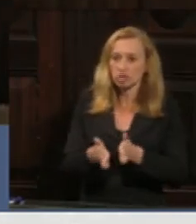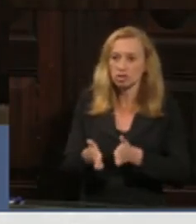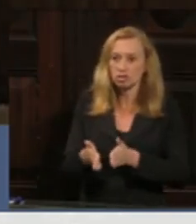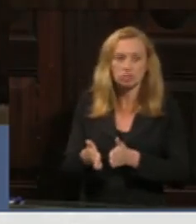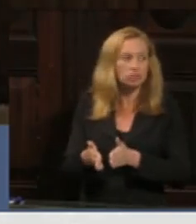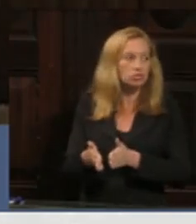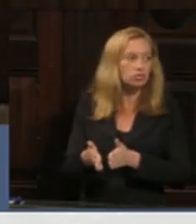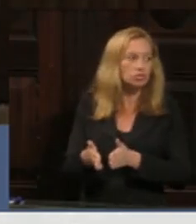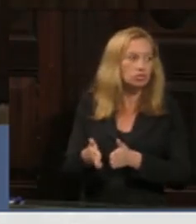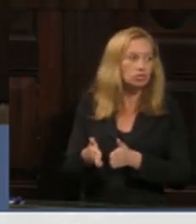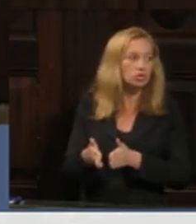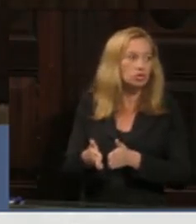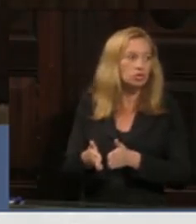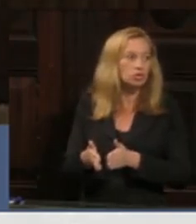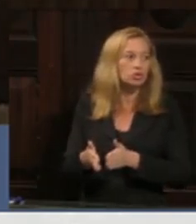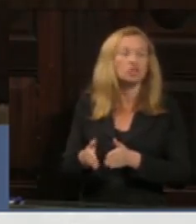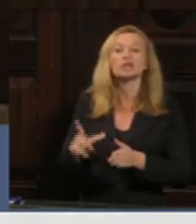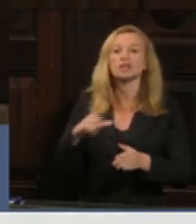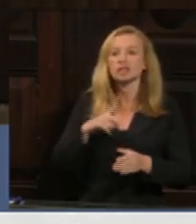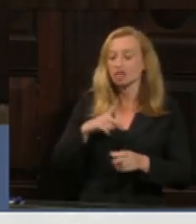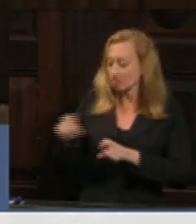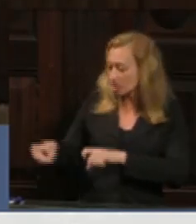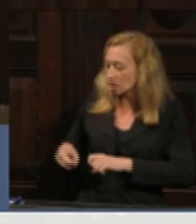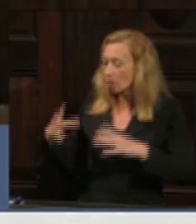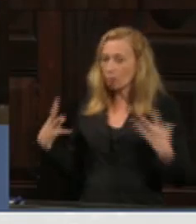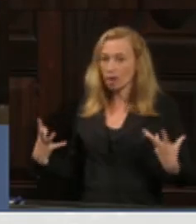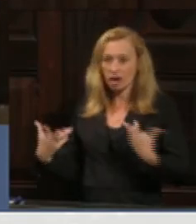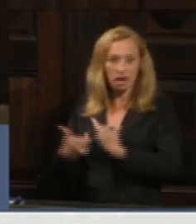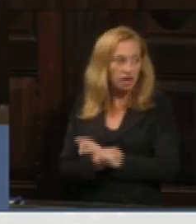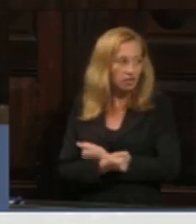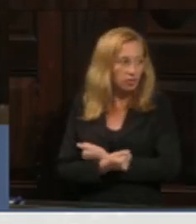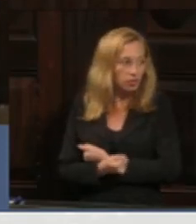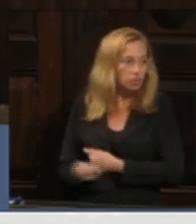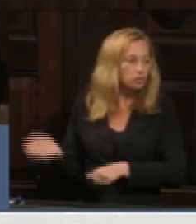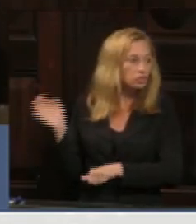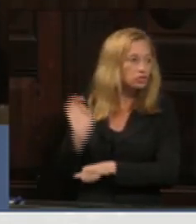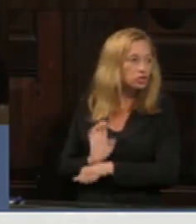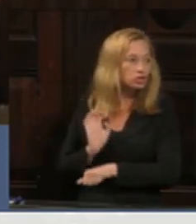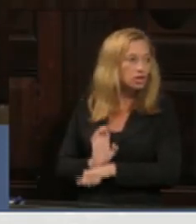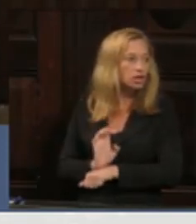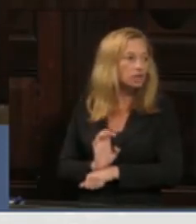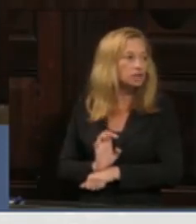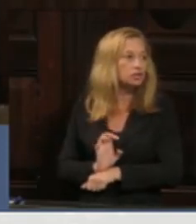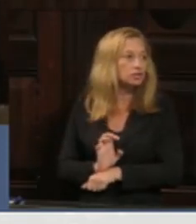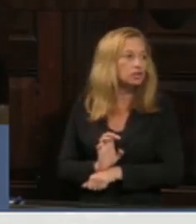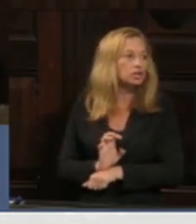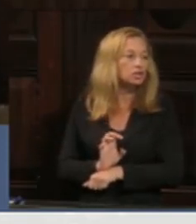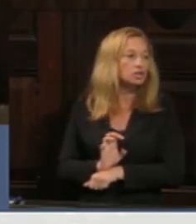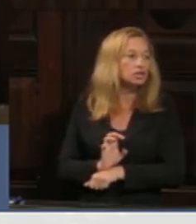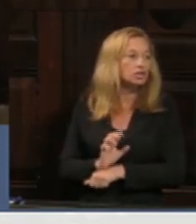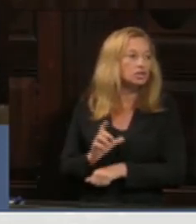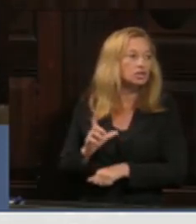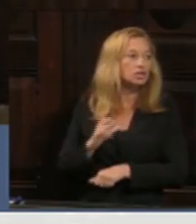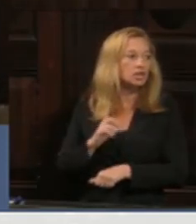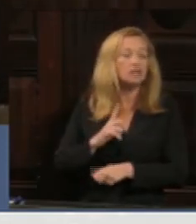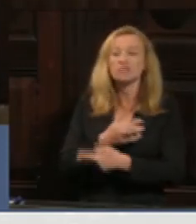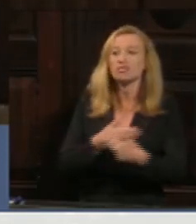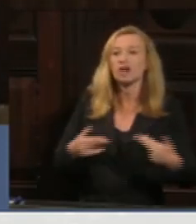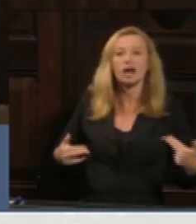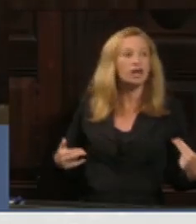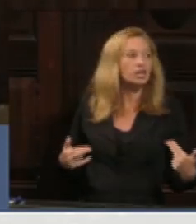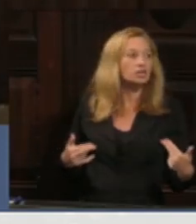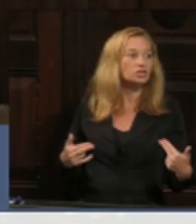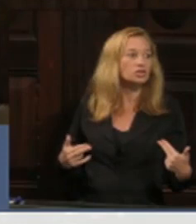estado que tem um interior maravilhoso, um estado que tem Trajano de Moraes, Santa Maria